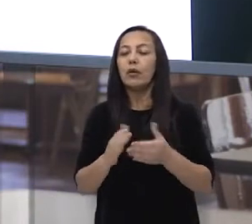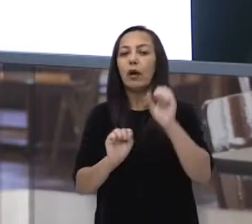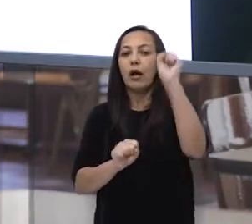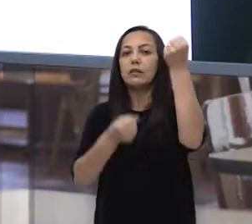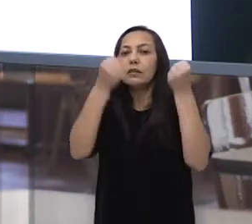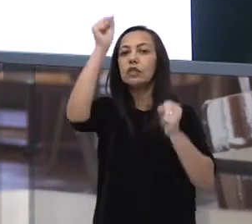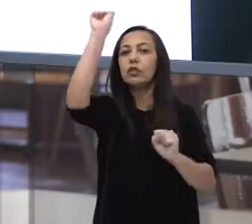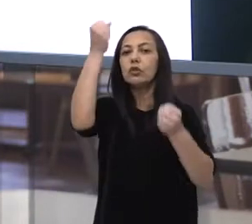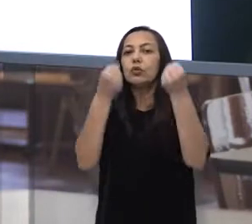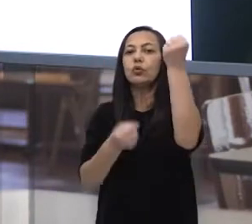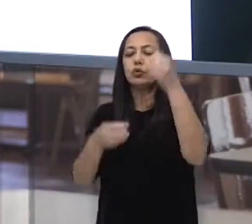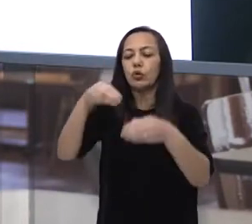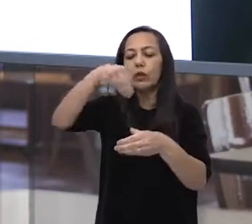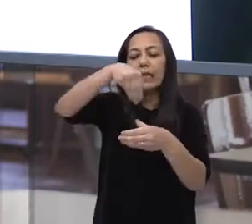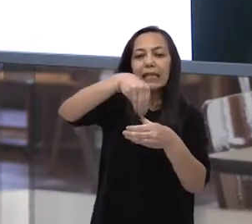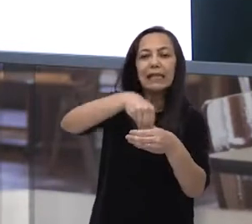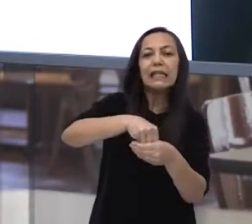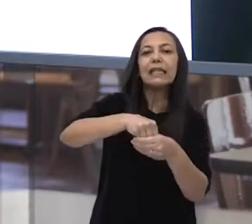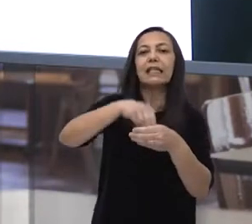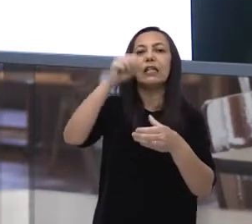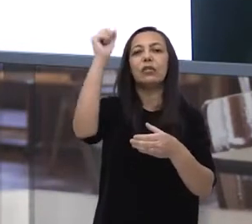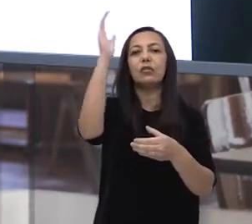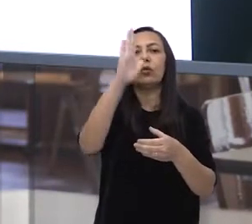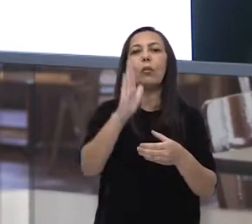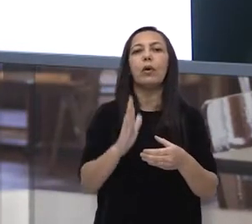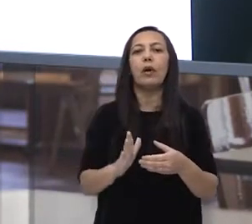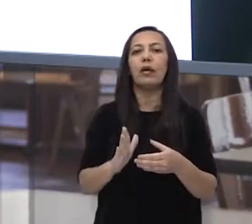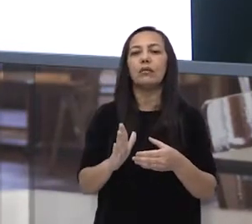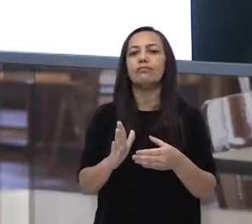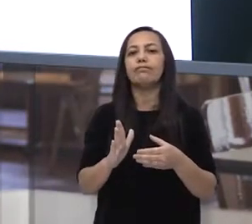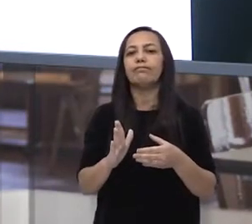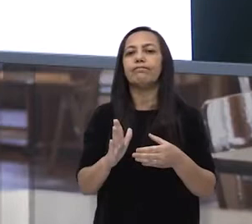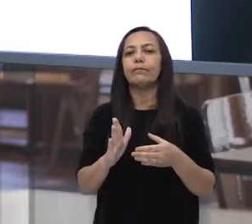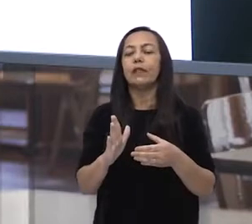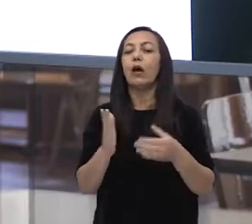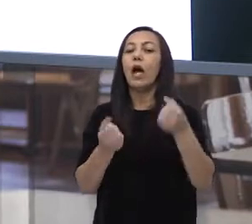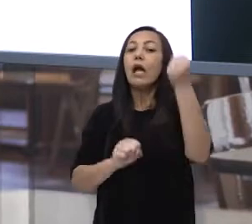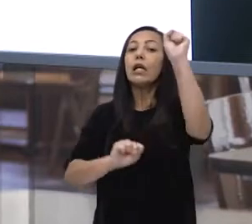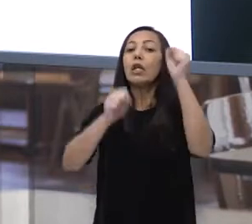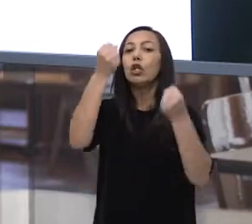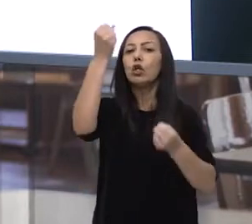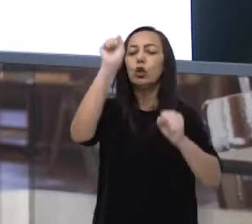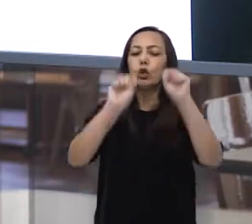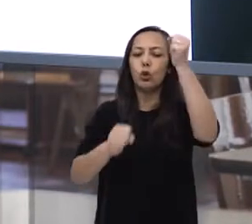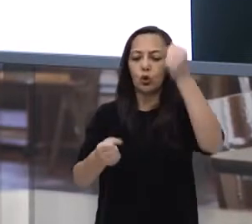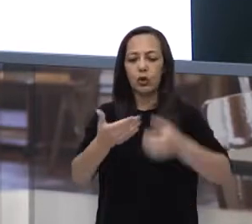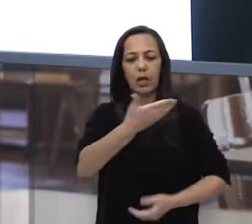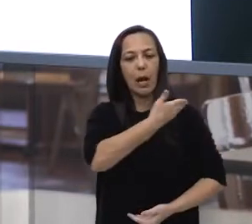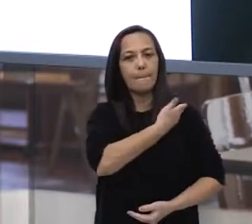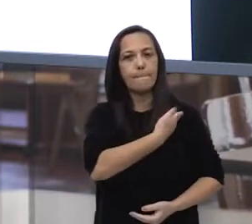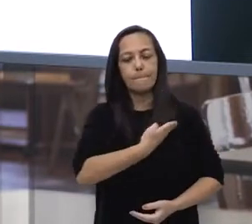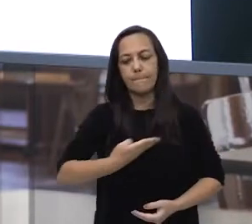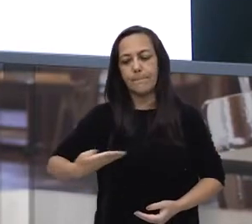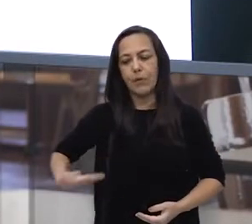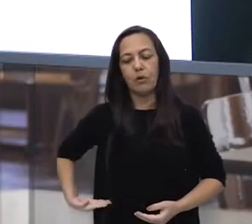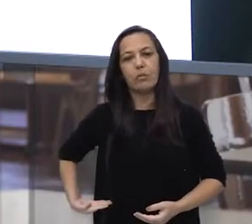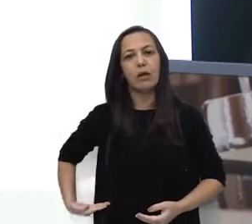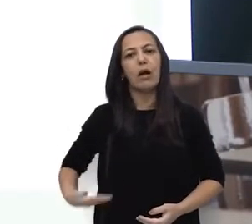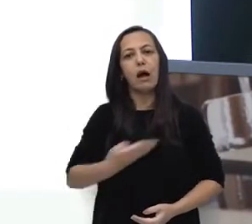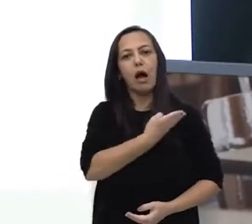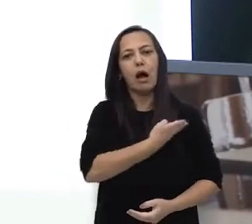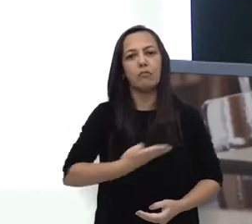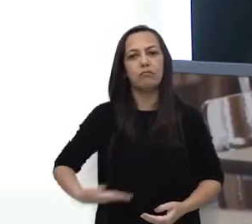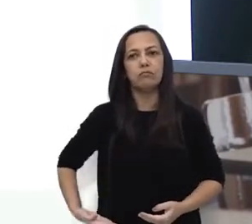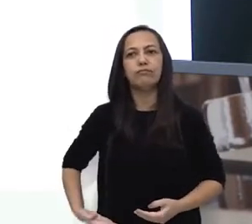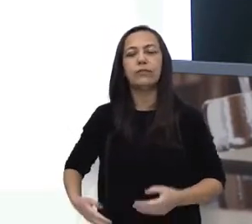Brasil, né? Ele criou estatais. O que são estatais? São indústrias públicas, são empresas públicas, certo?